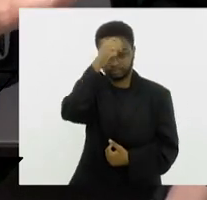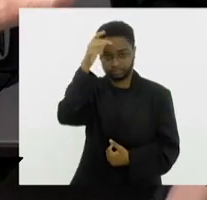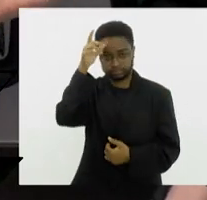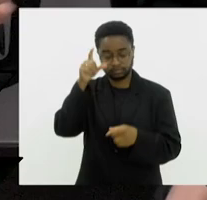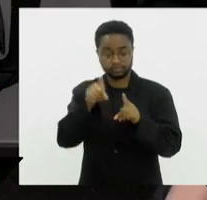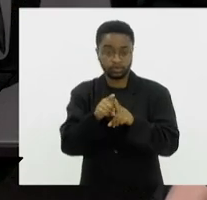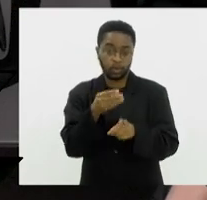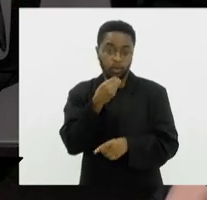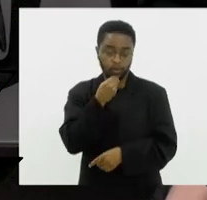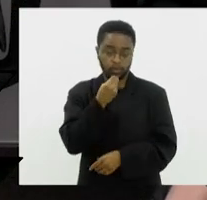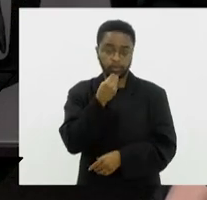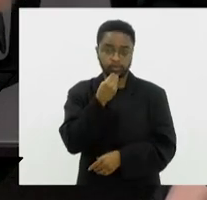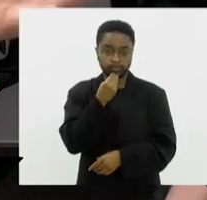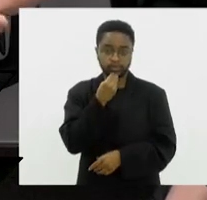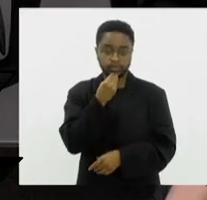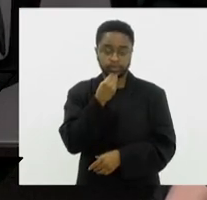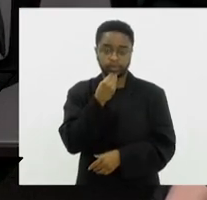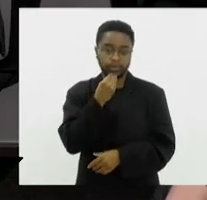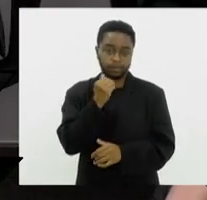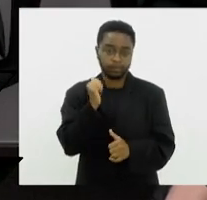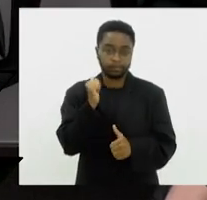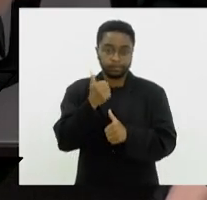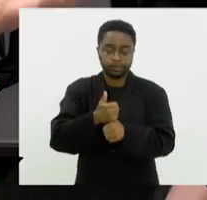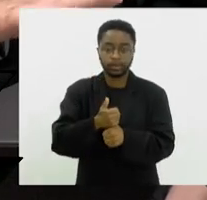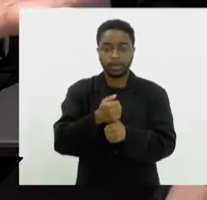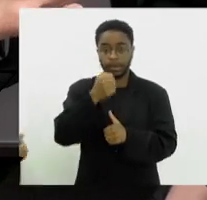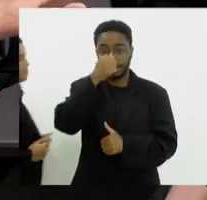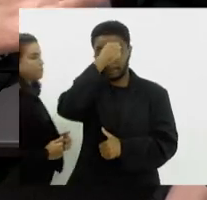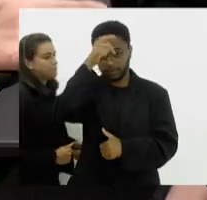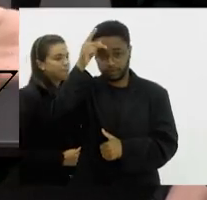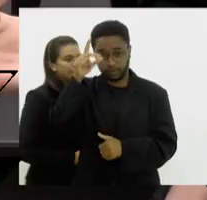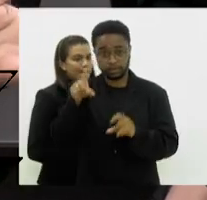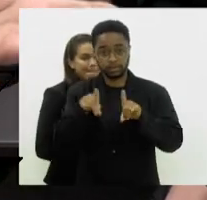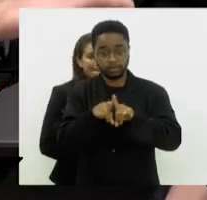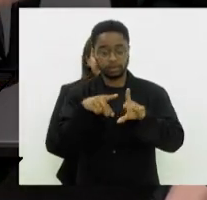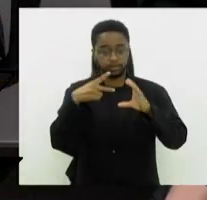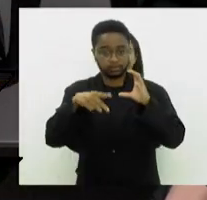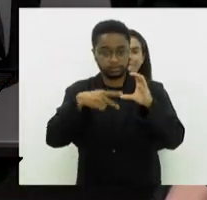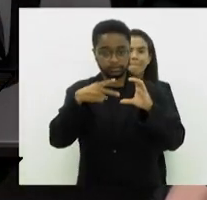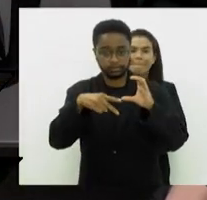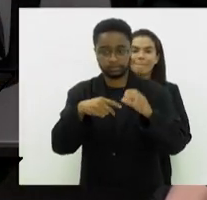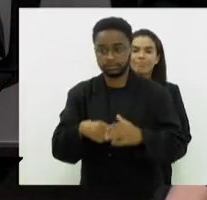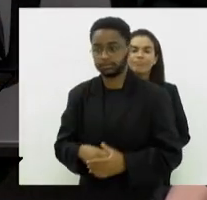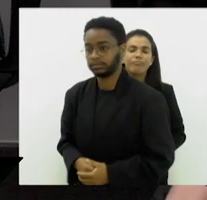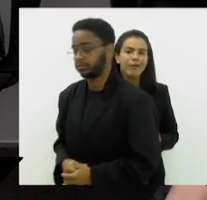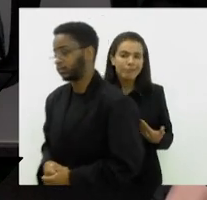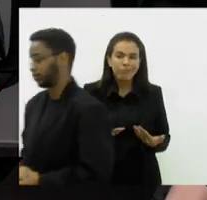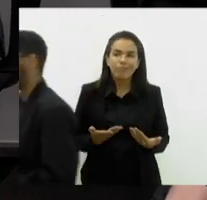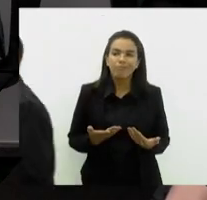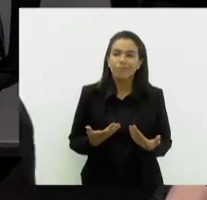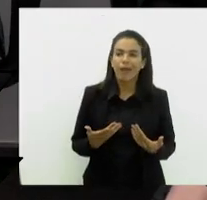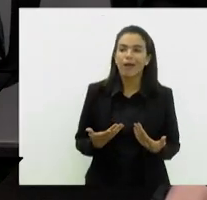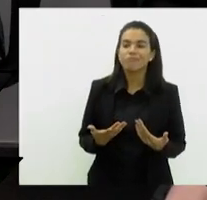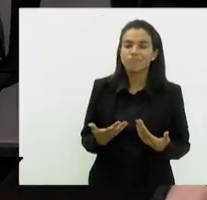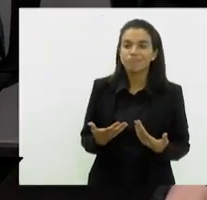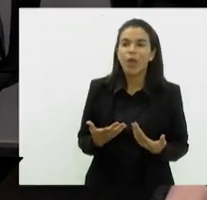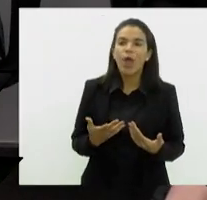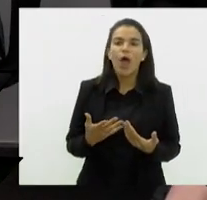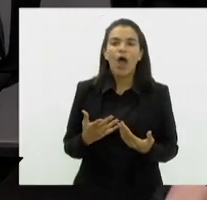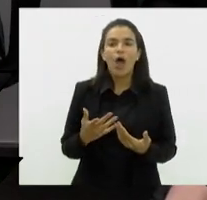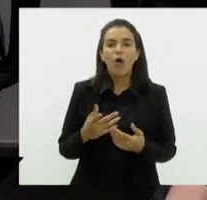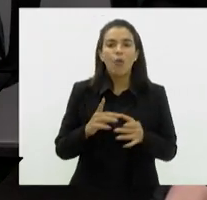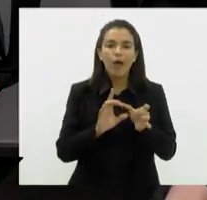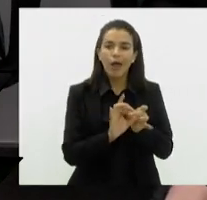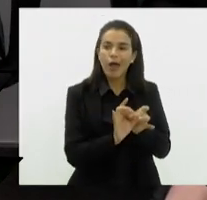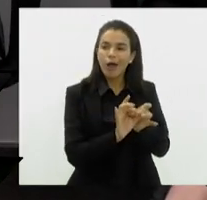atropela, evidentemente, os prefeitos e a Câmara de Vereadores, e está sujeito a uma